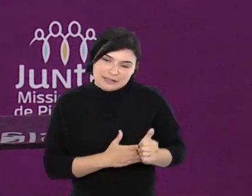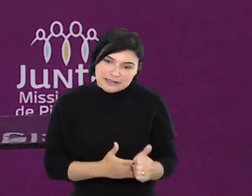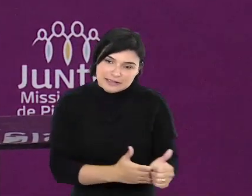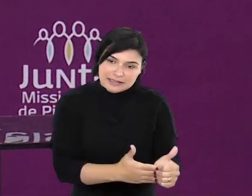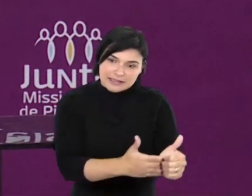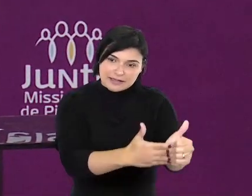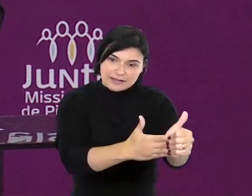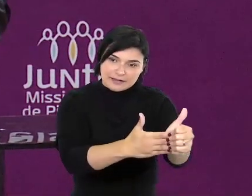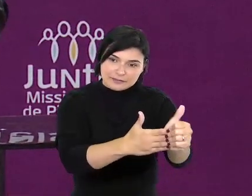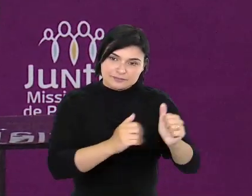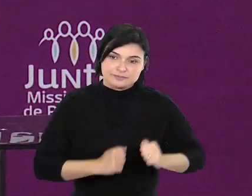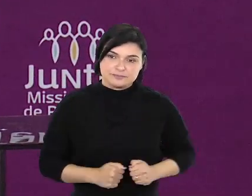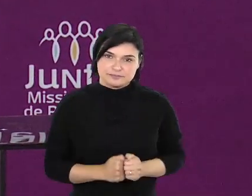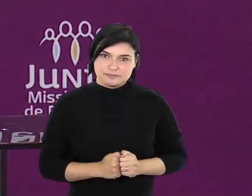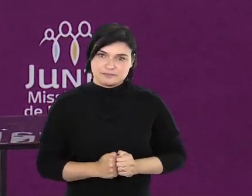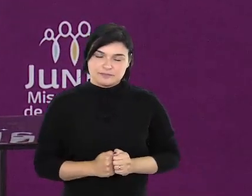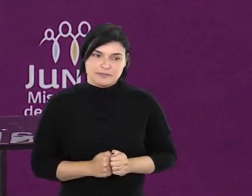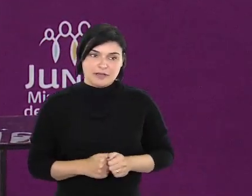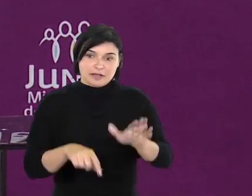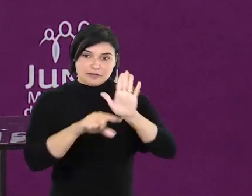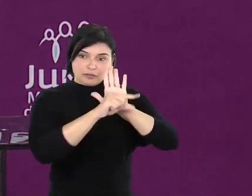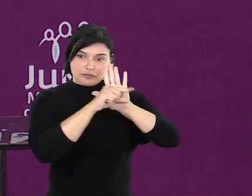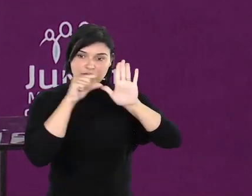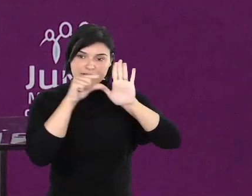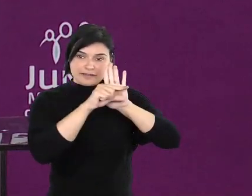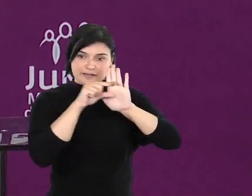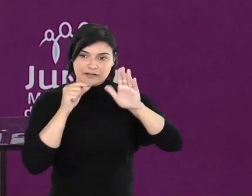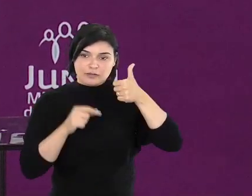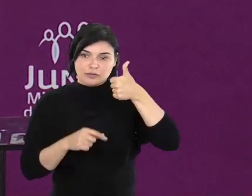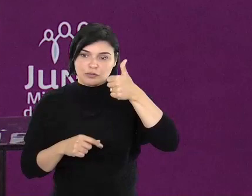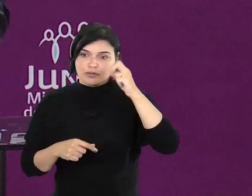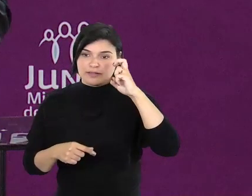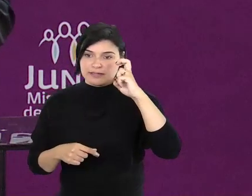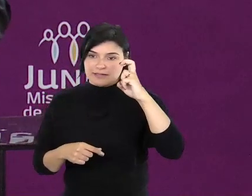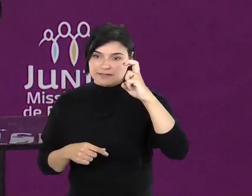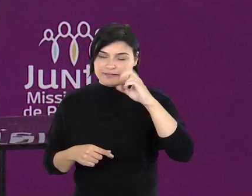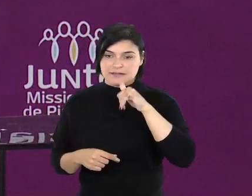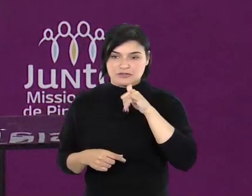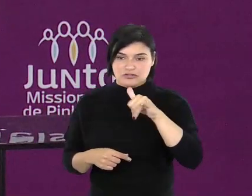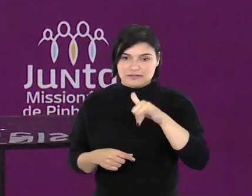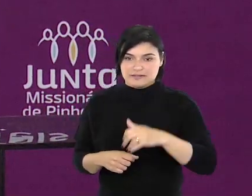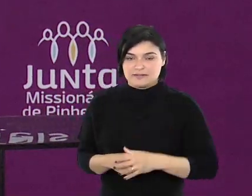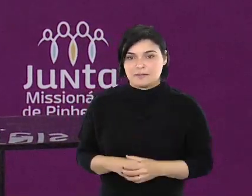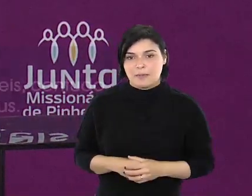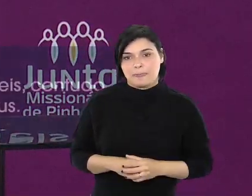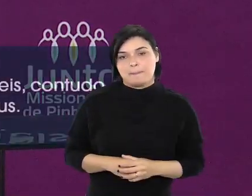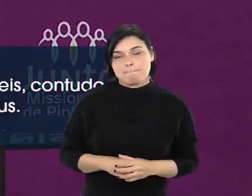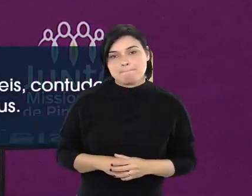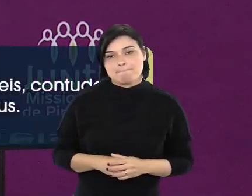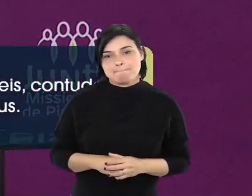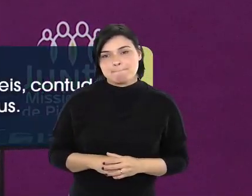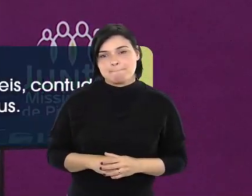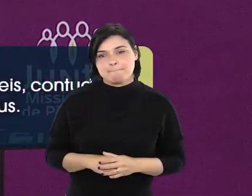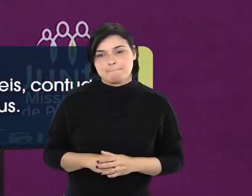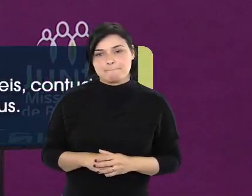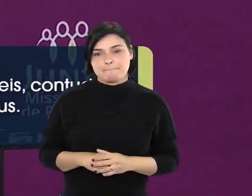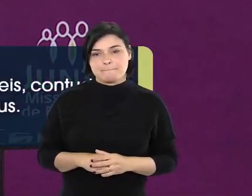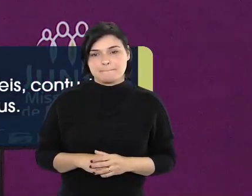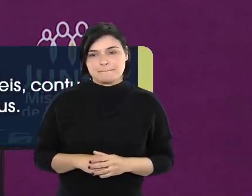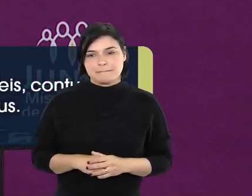Versículo 15 que que ele diz porque ainda que tivessem